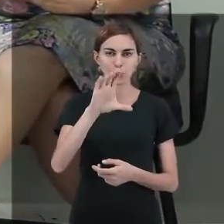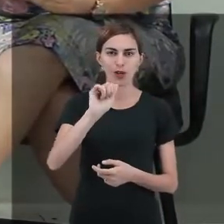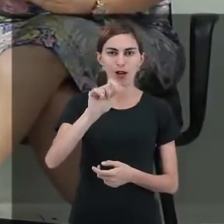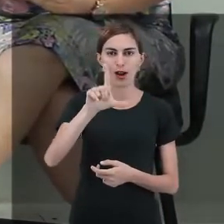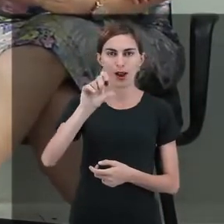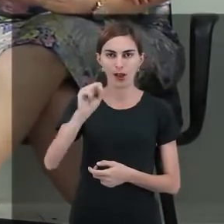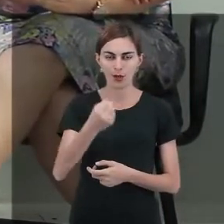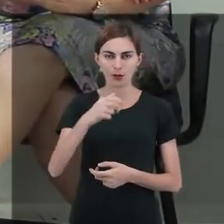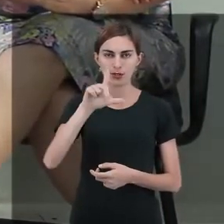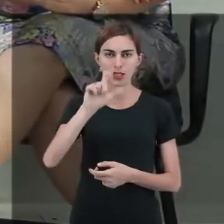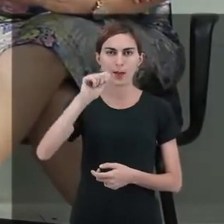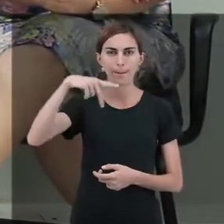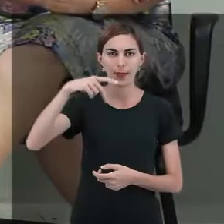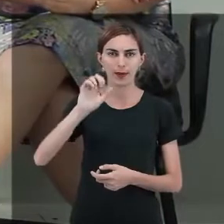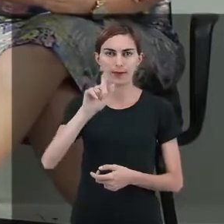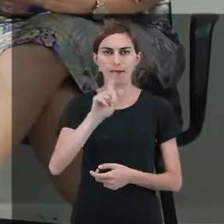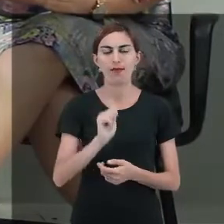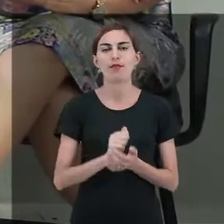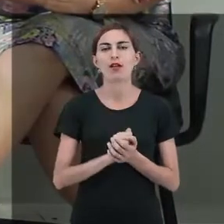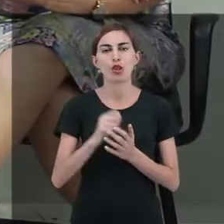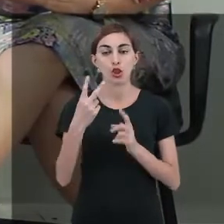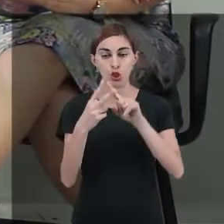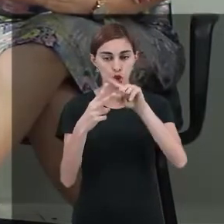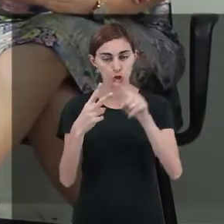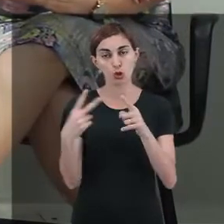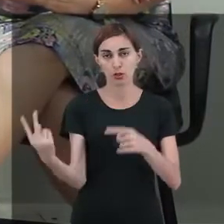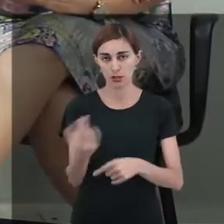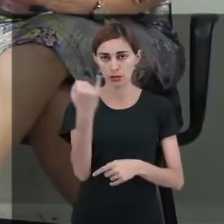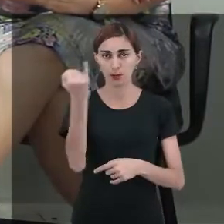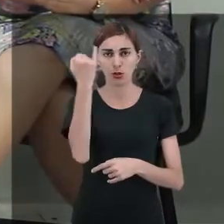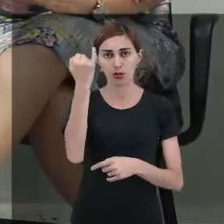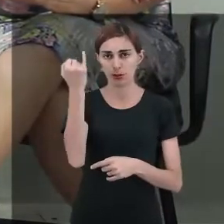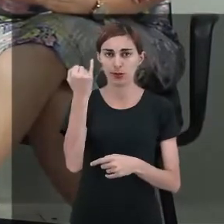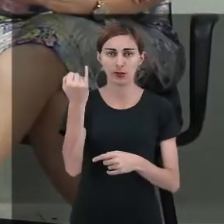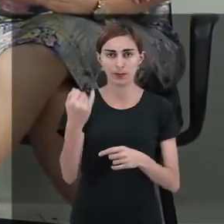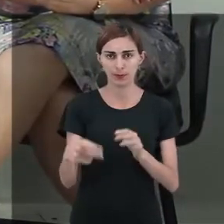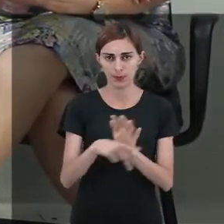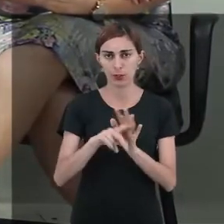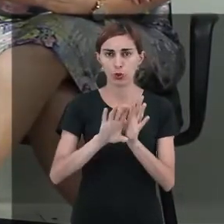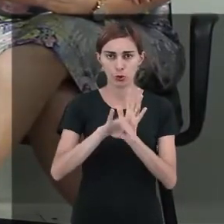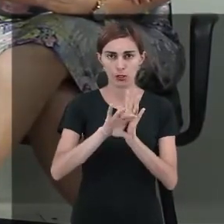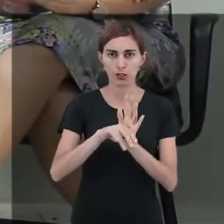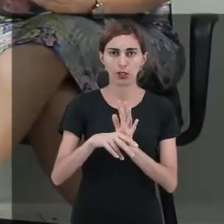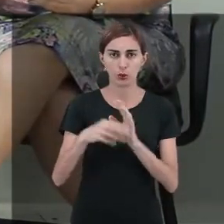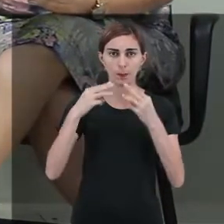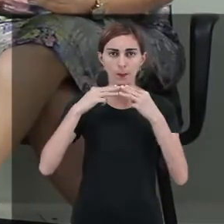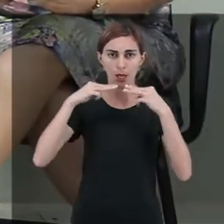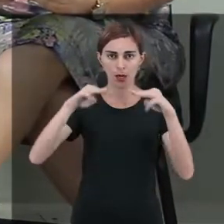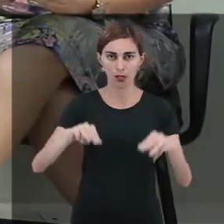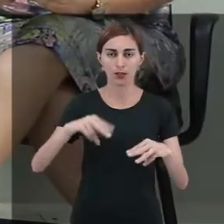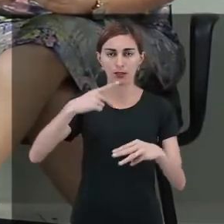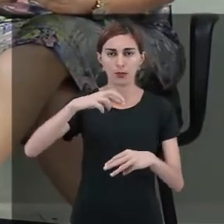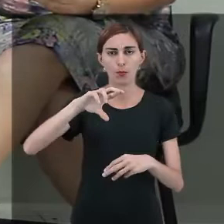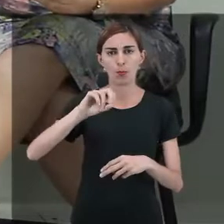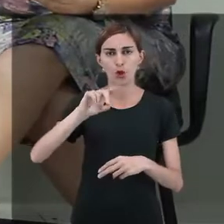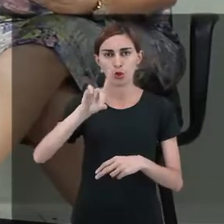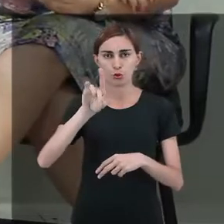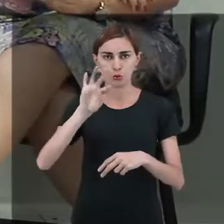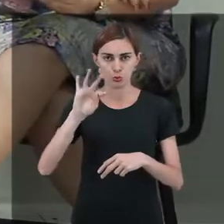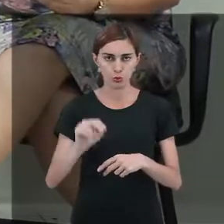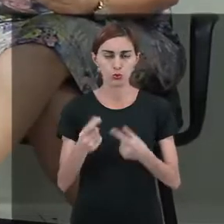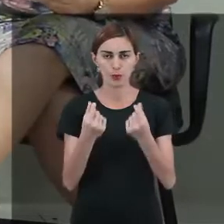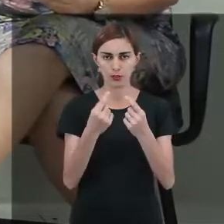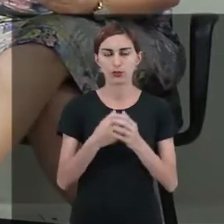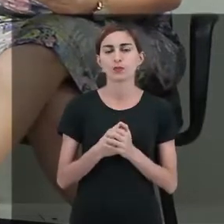Nessa competência, nós vamos abordar dois importantes compostos do Marketing, produto e preço. Professor